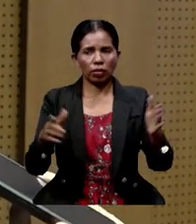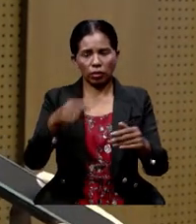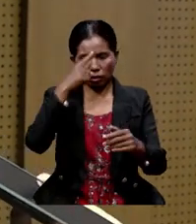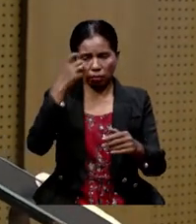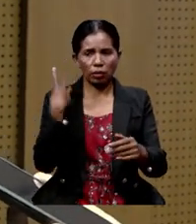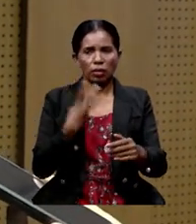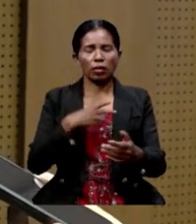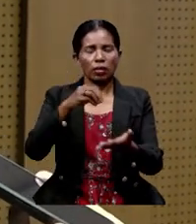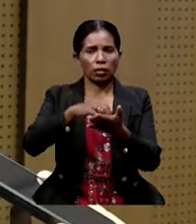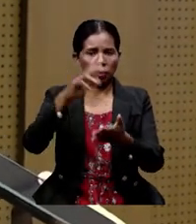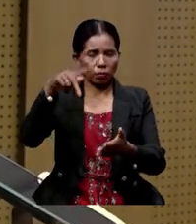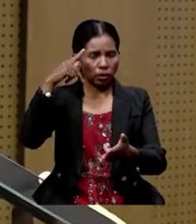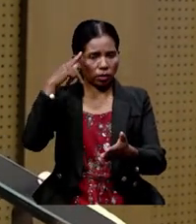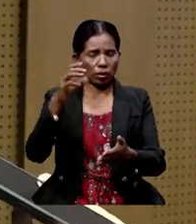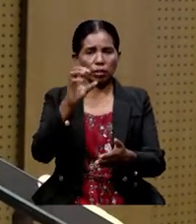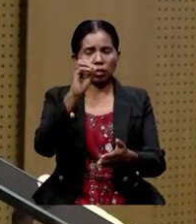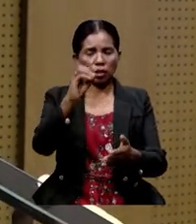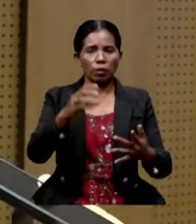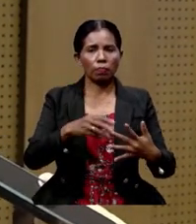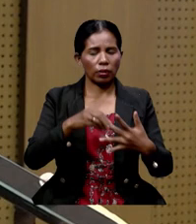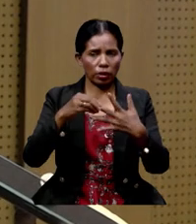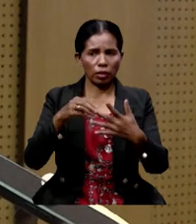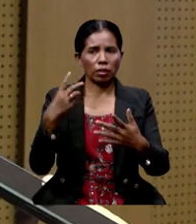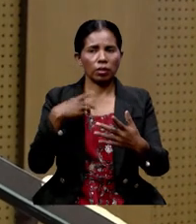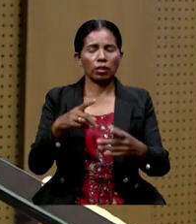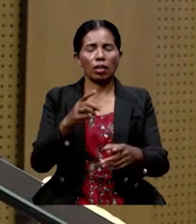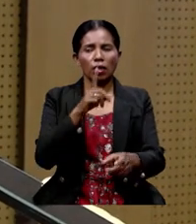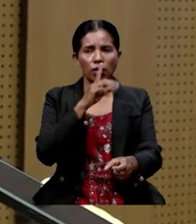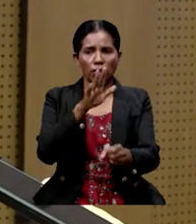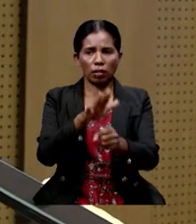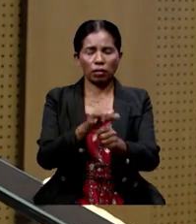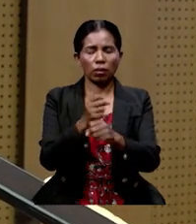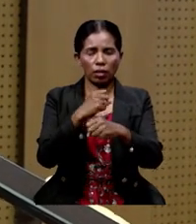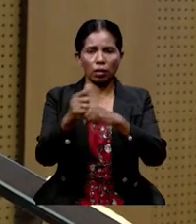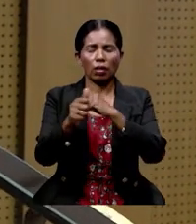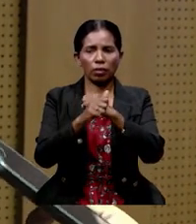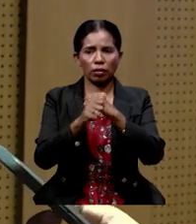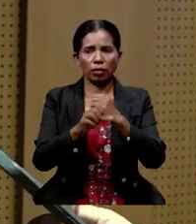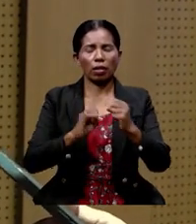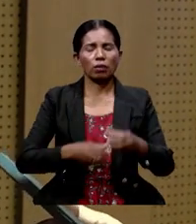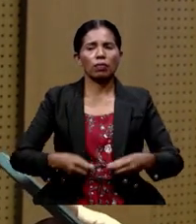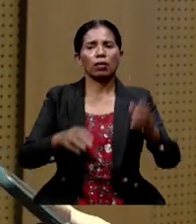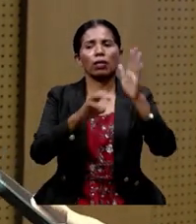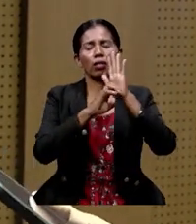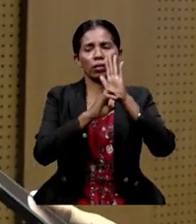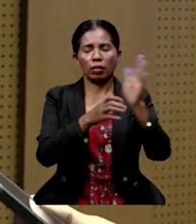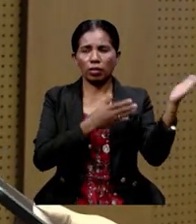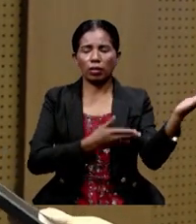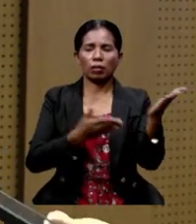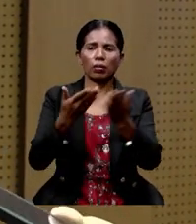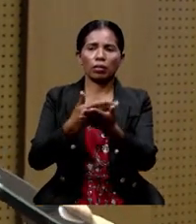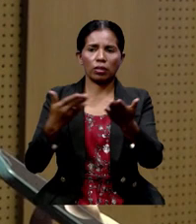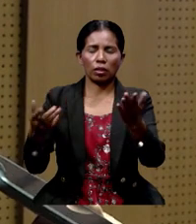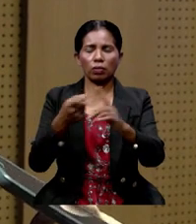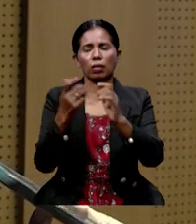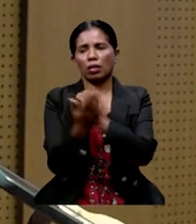seita kriya politika zero plastik ita hoto tenki commitmento ato halo ação how for example ita importa sa sang hu si